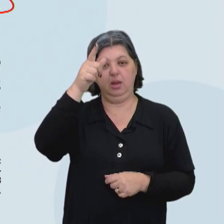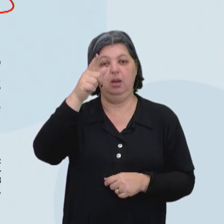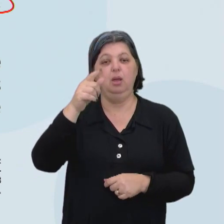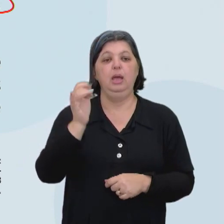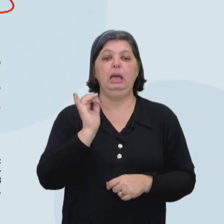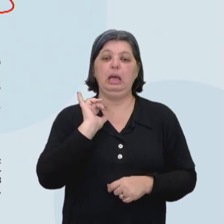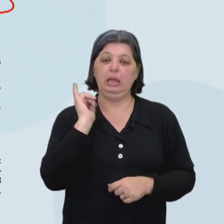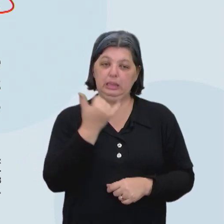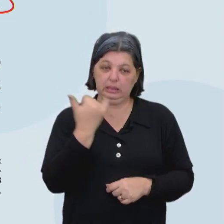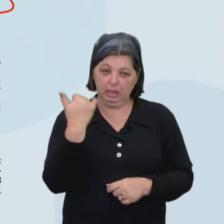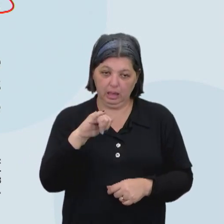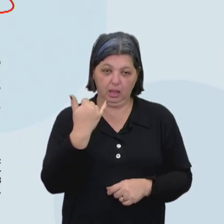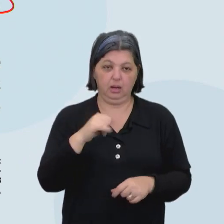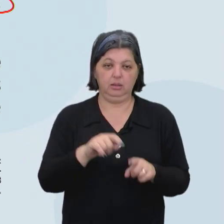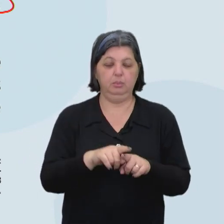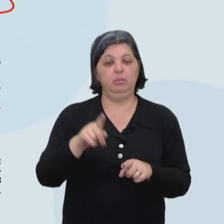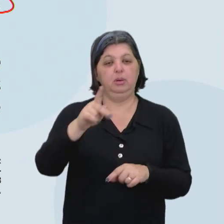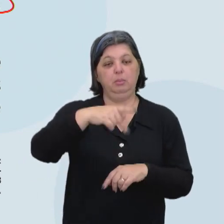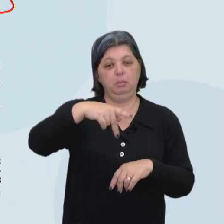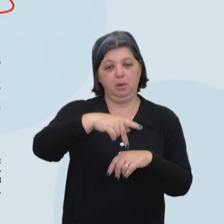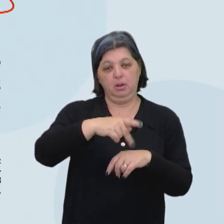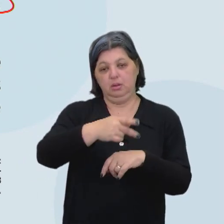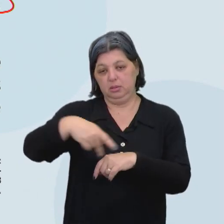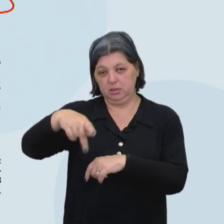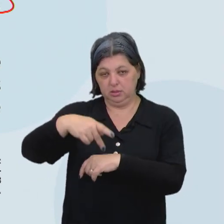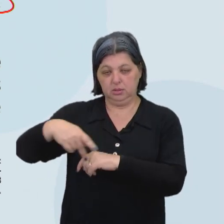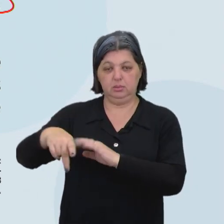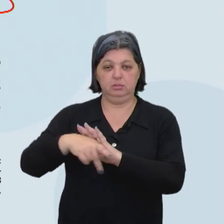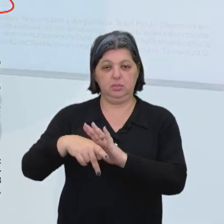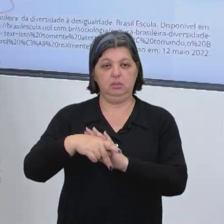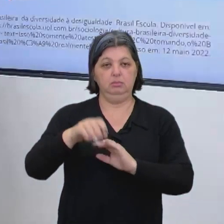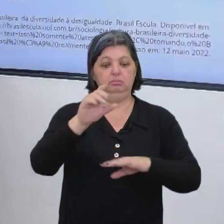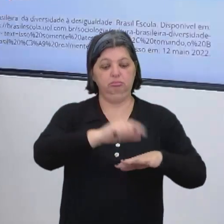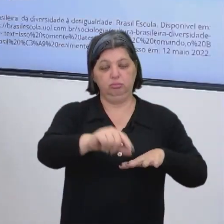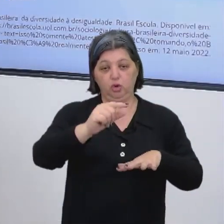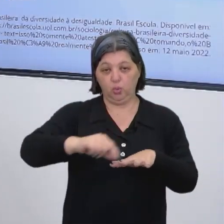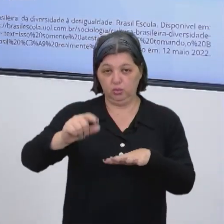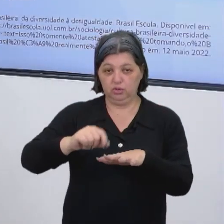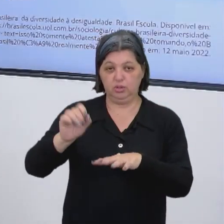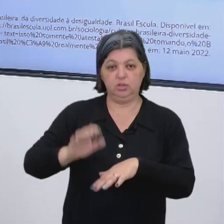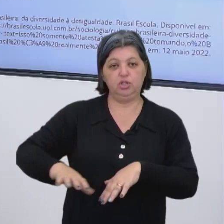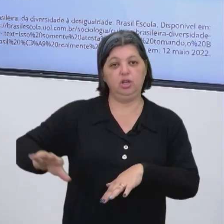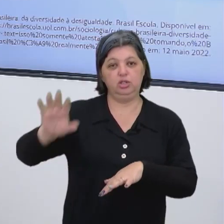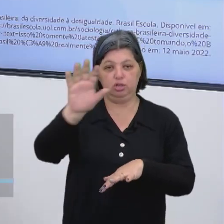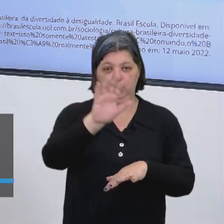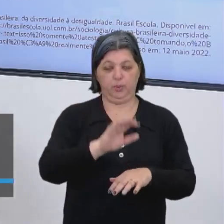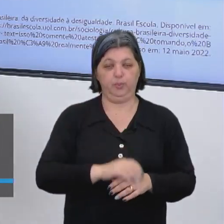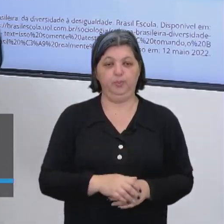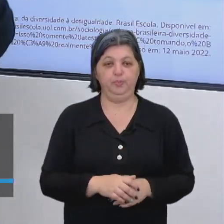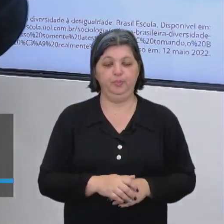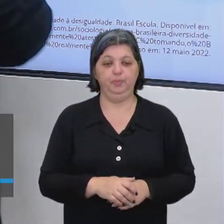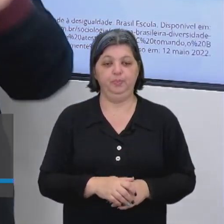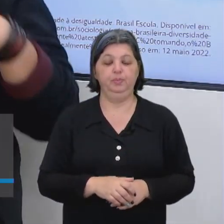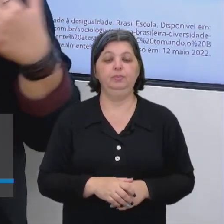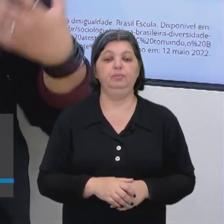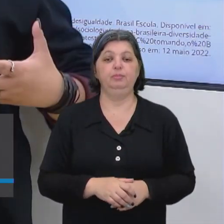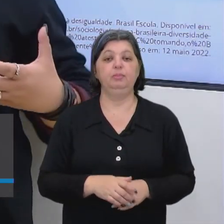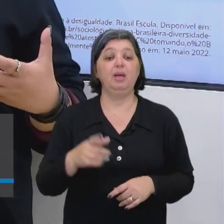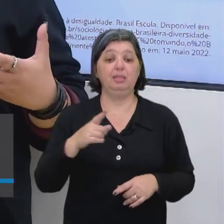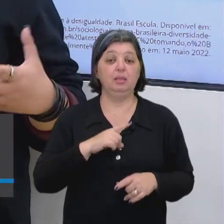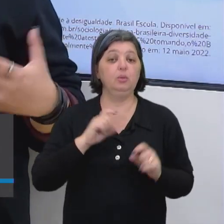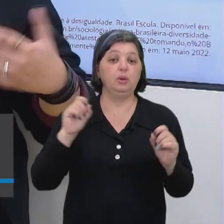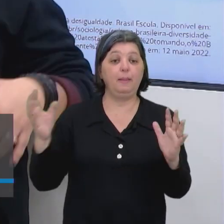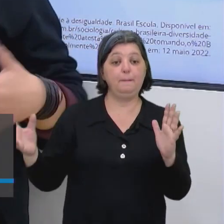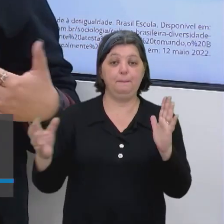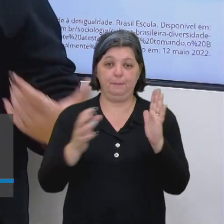países sul-americanos e, obviamente, de outros continentes e outras regiões. E isso, né, vai ter um